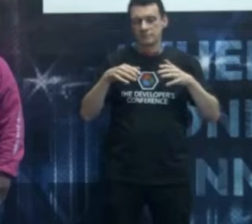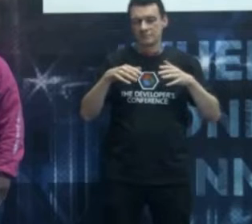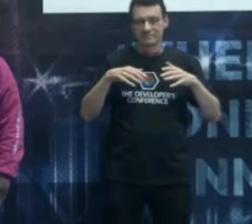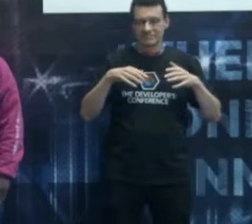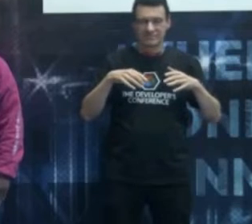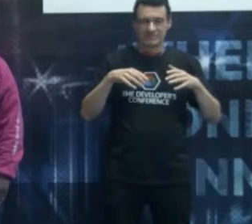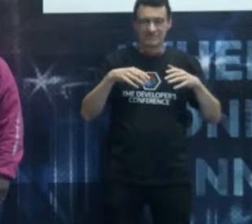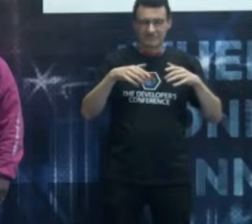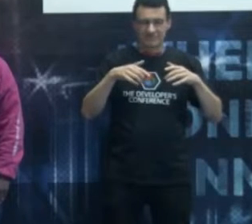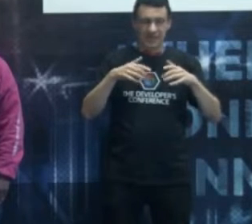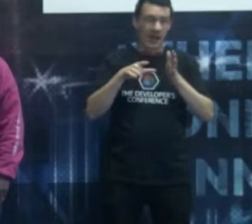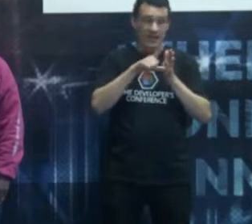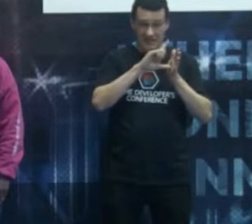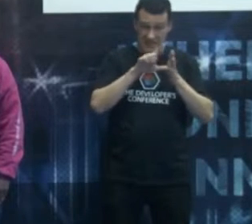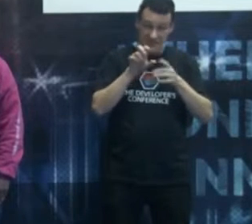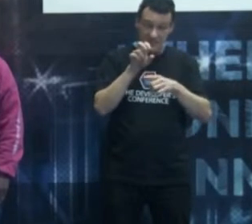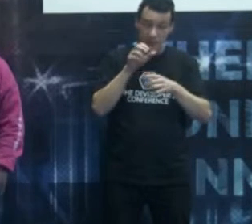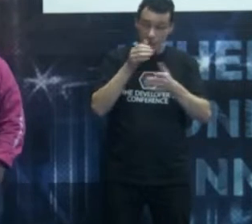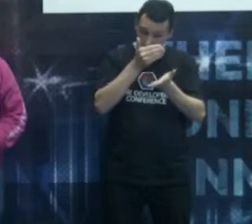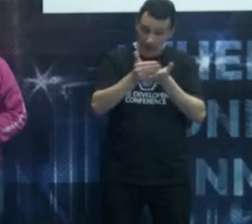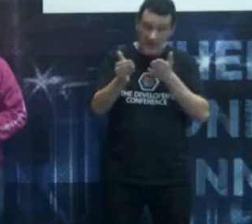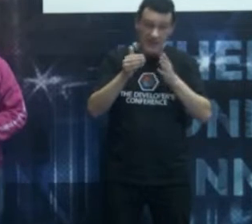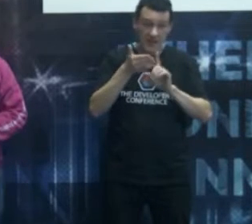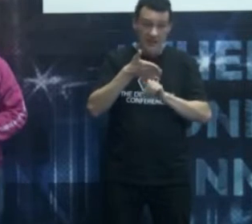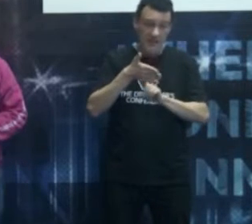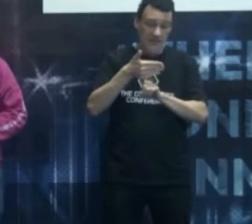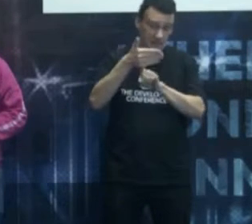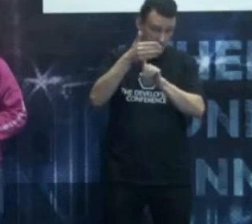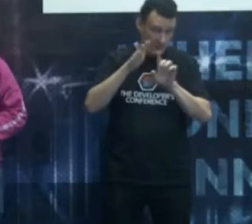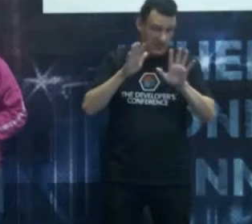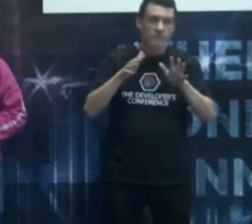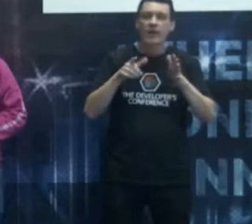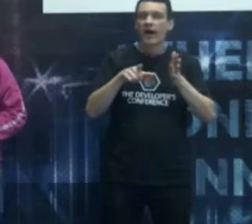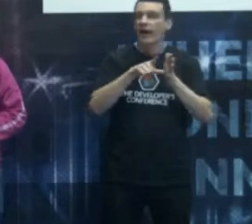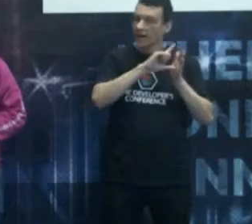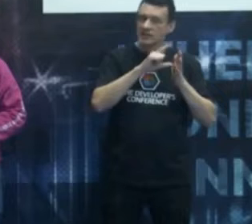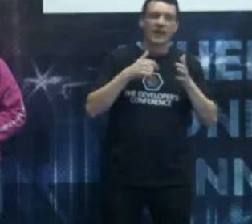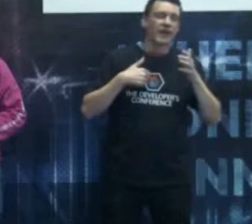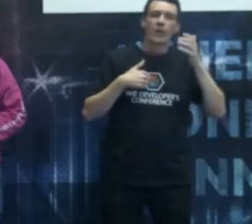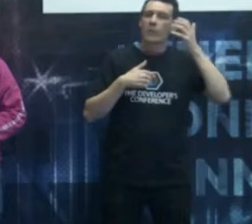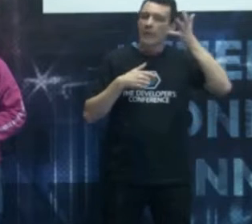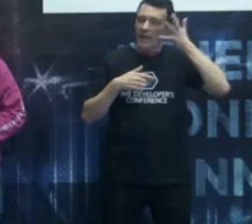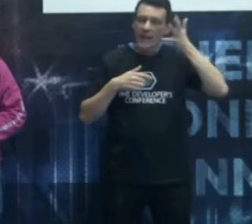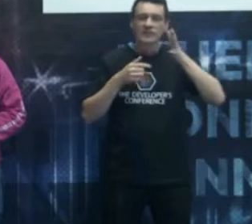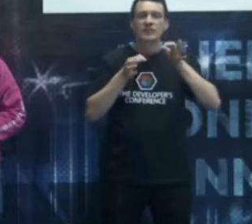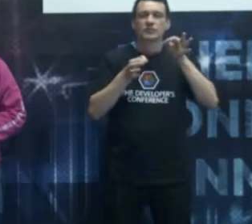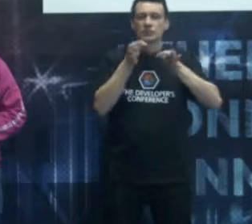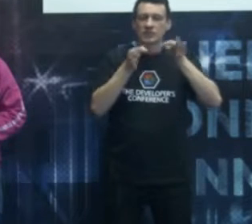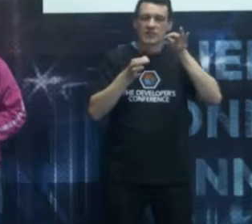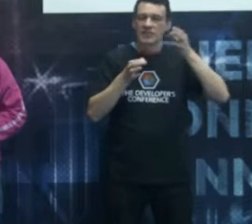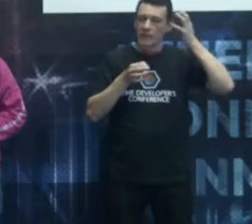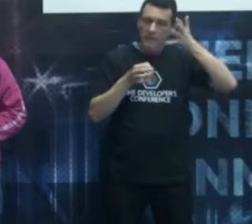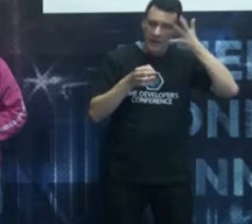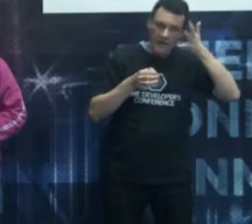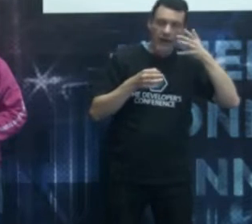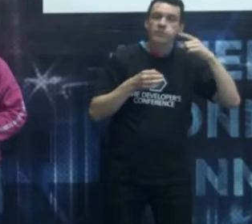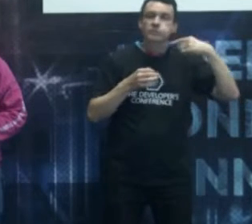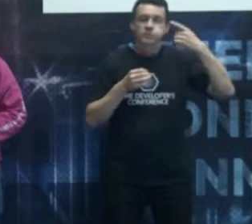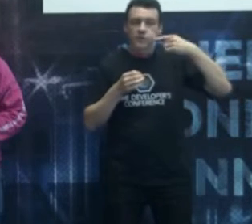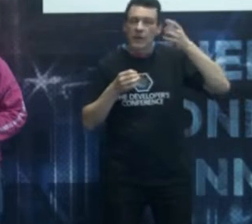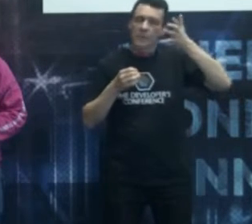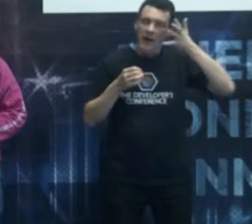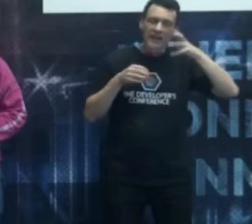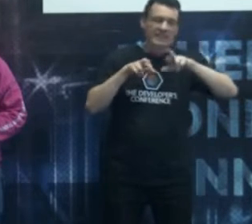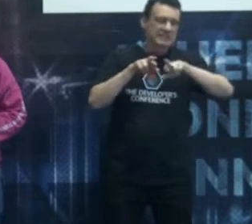fato, eu dava palestras nos tribunais de justiça, enquanto advogado, enquanto operador do direito, e também